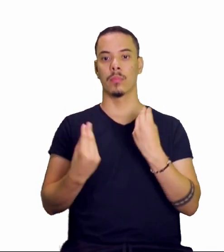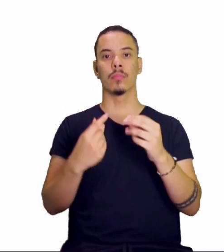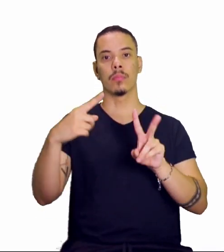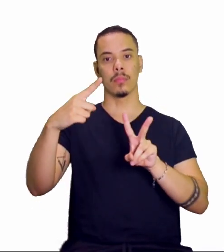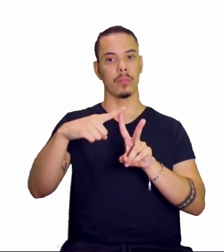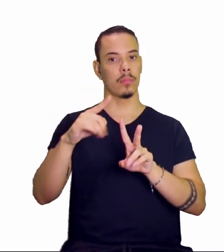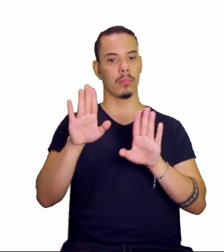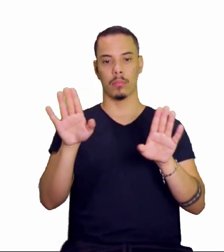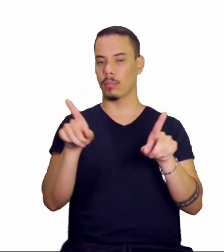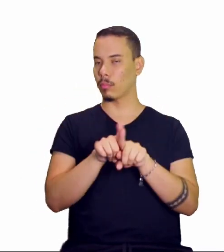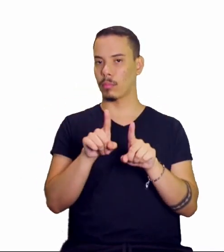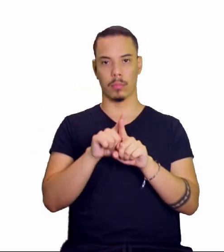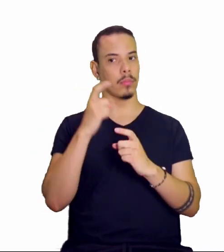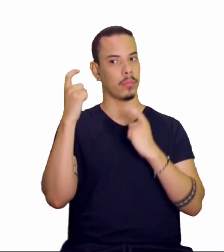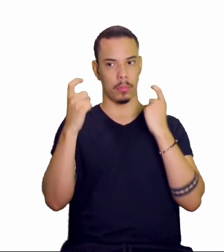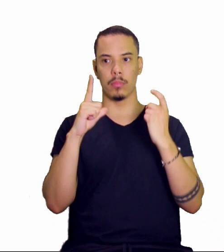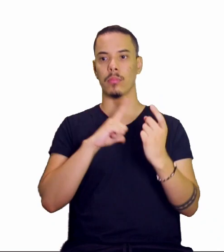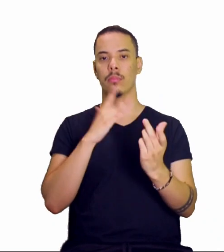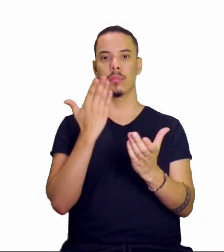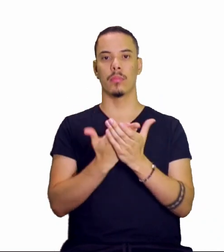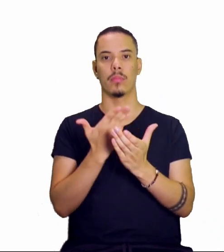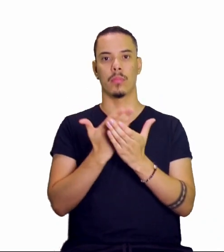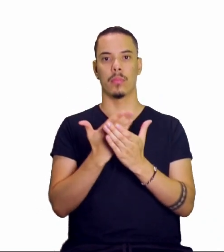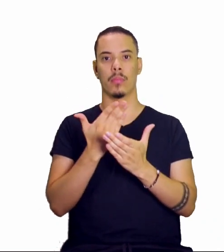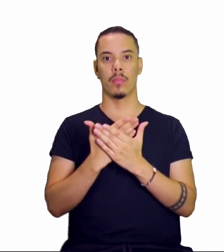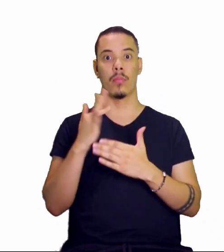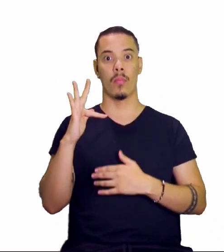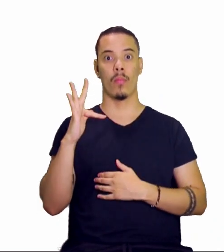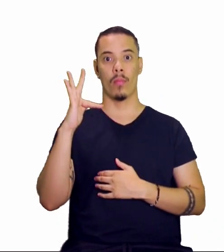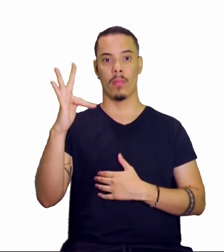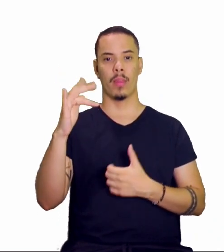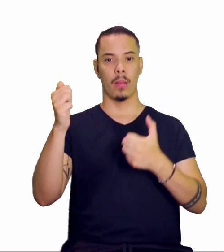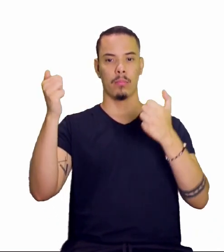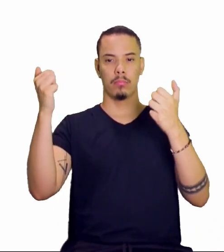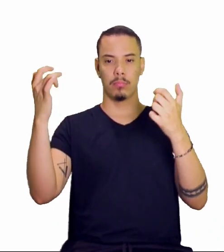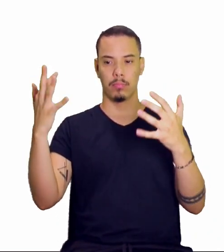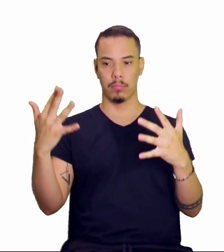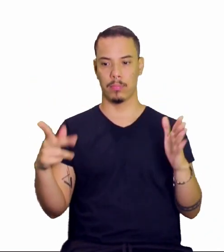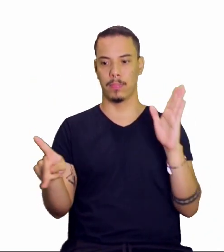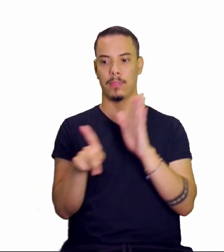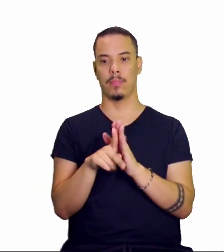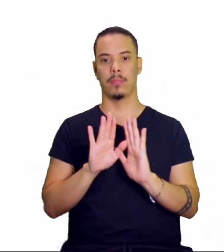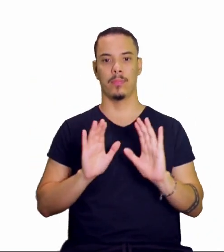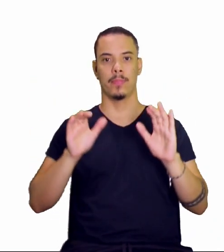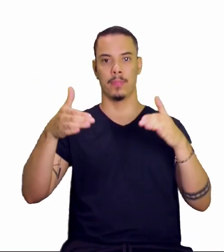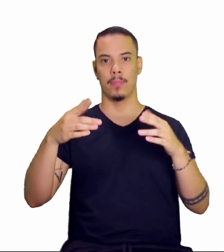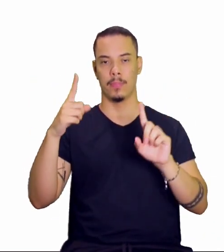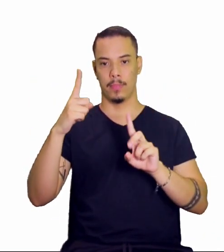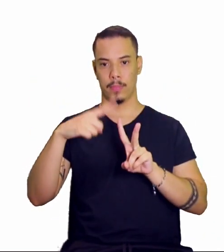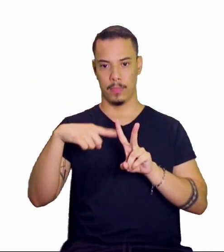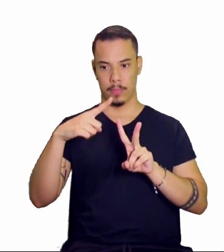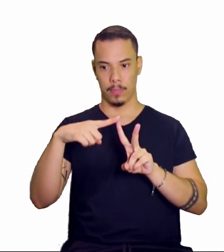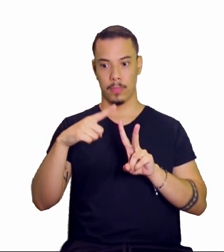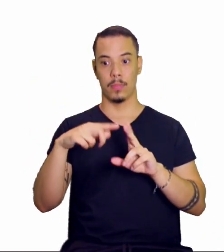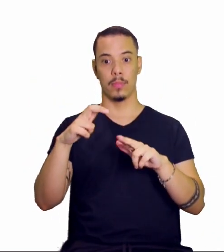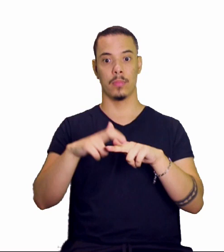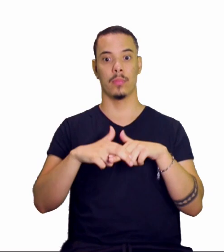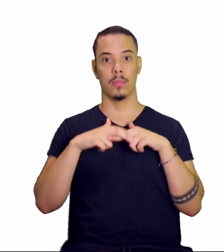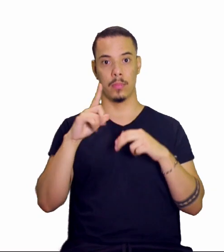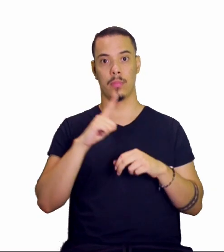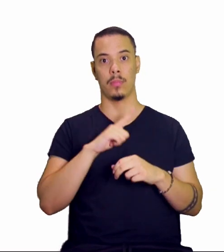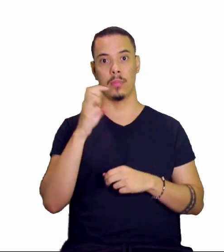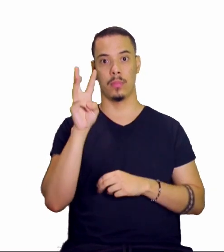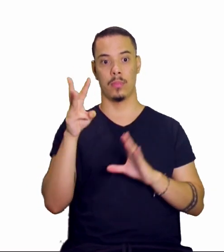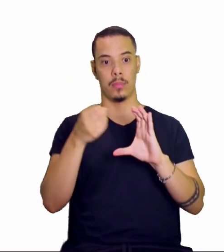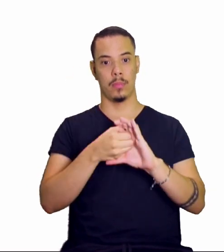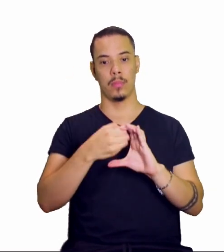não se preocupem, nós teremos aulas só para falar de vetor, tá? Então, encontram-se 3 características sobre